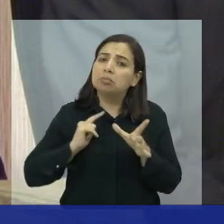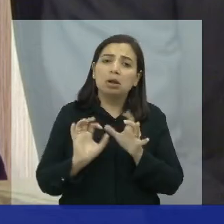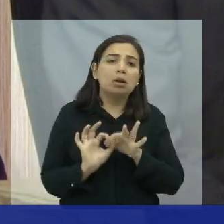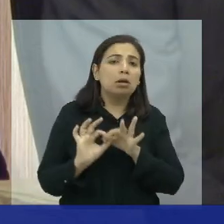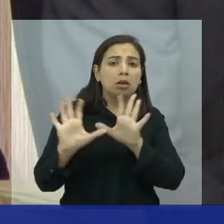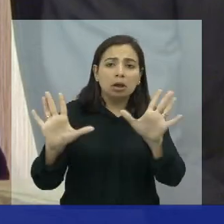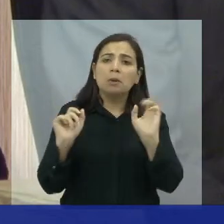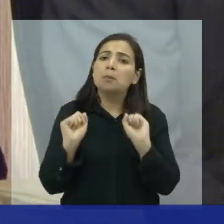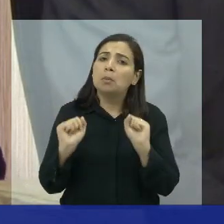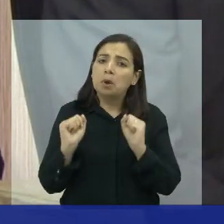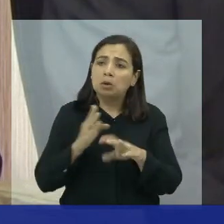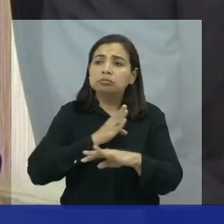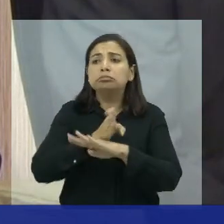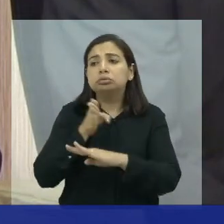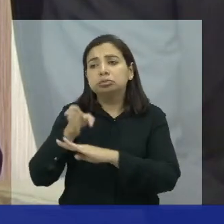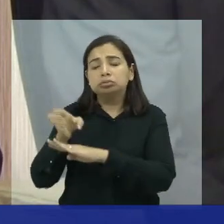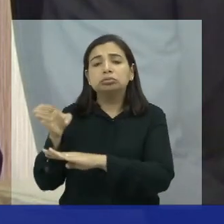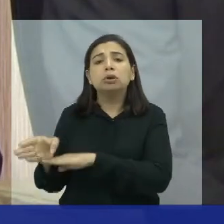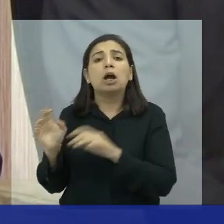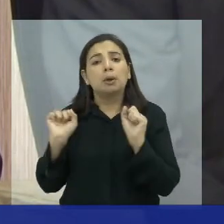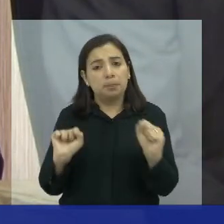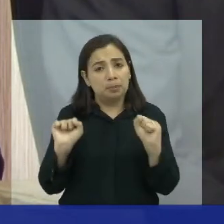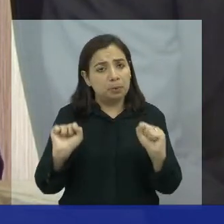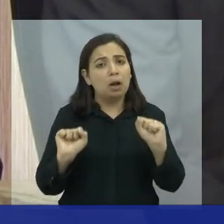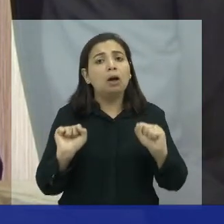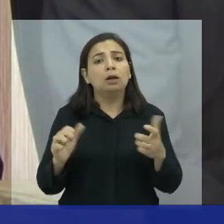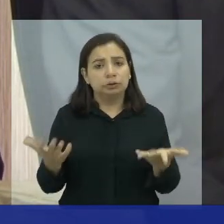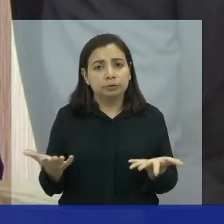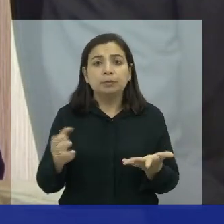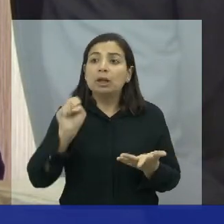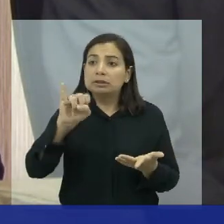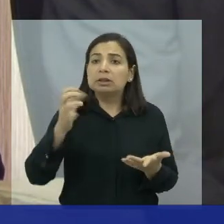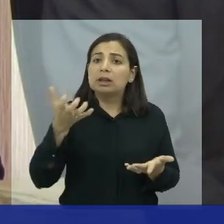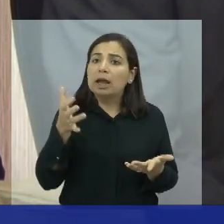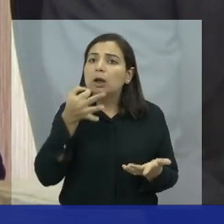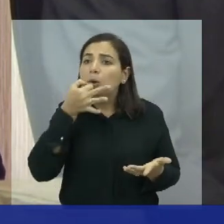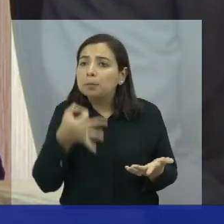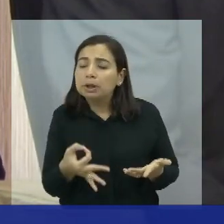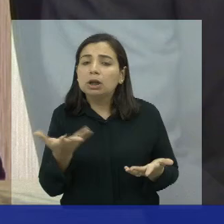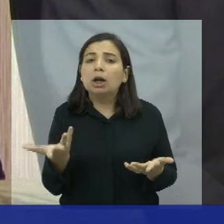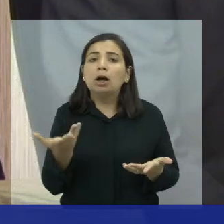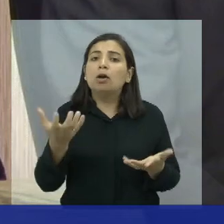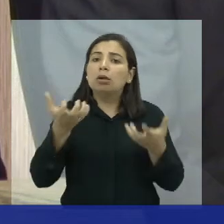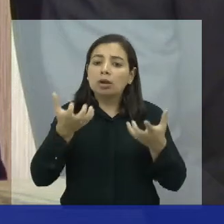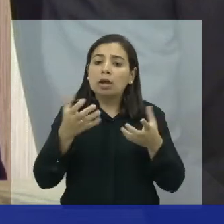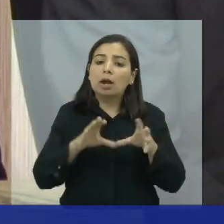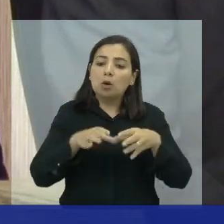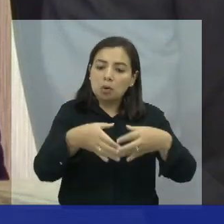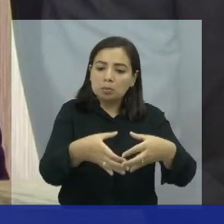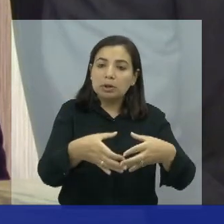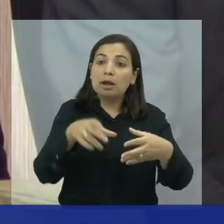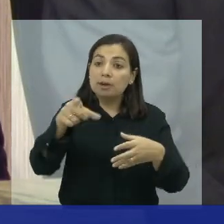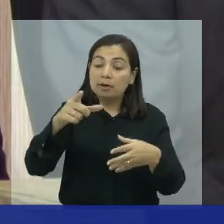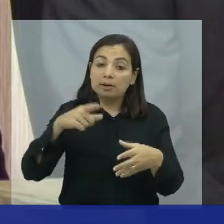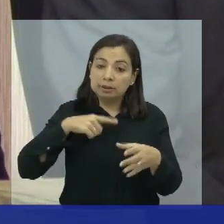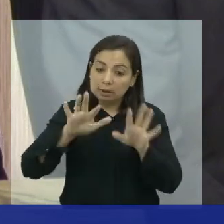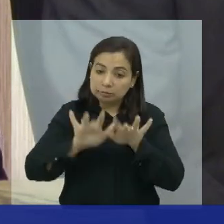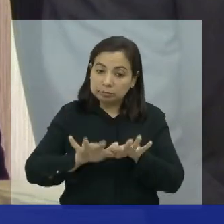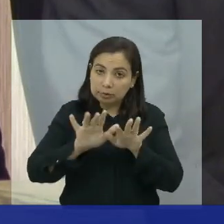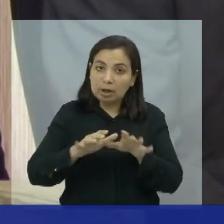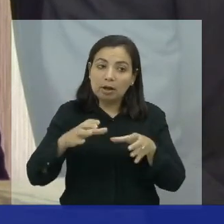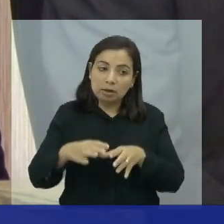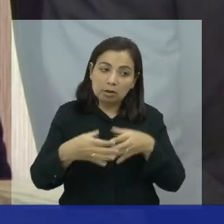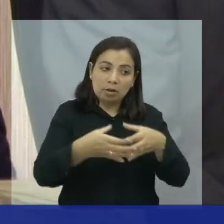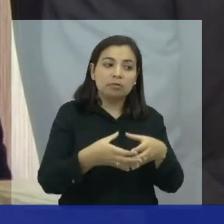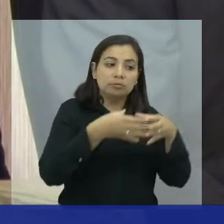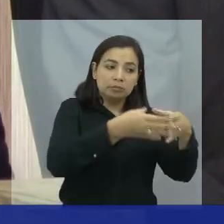sugestões. Poderão apresentar estas sugestões diretamente à comissão que analisa o plano diretor,